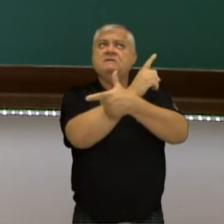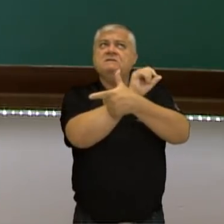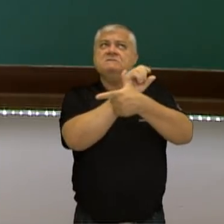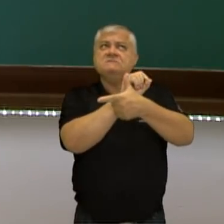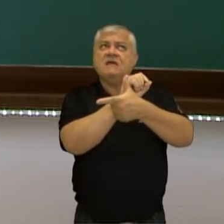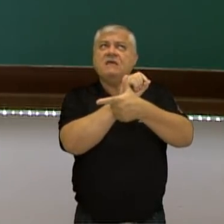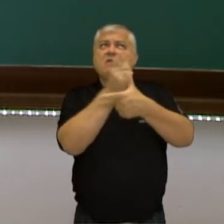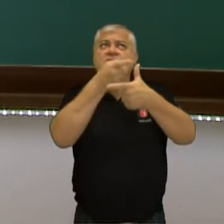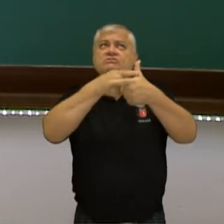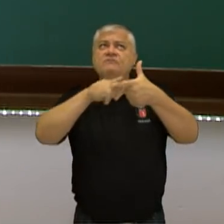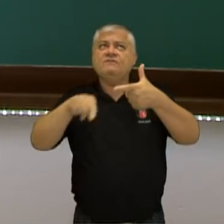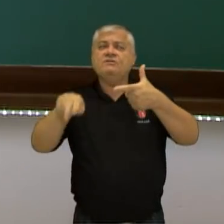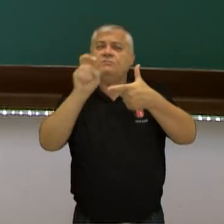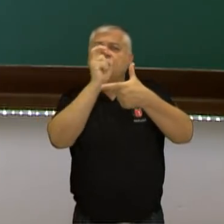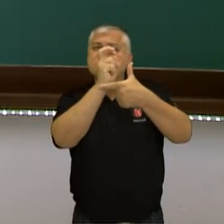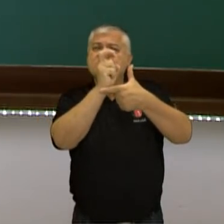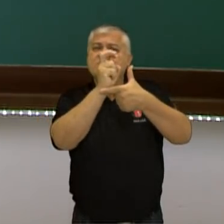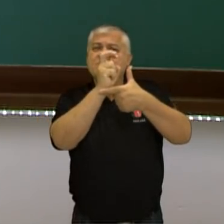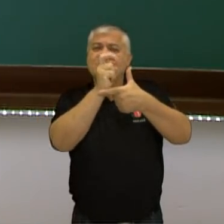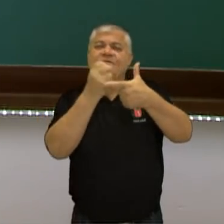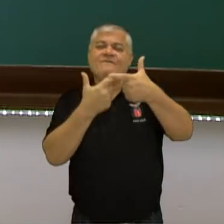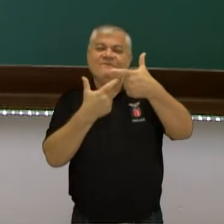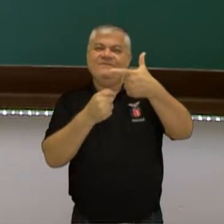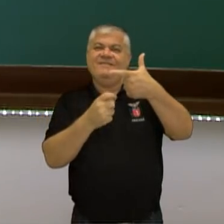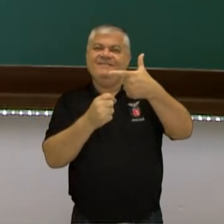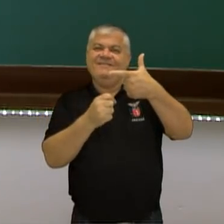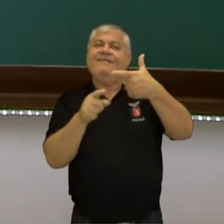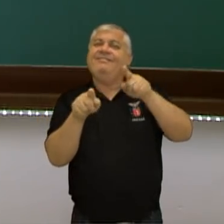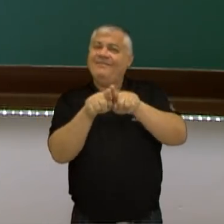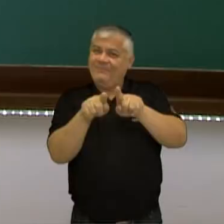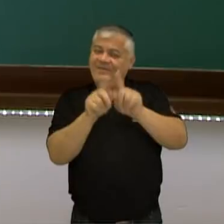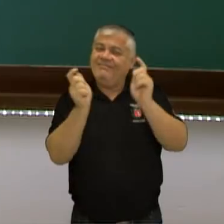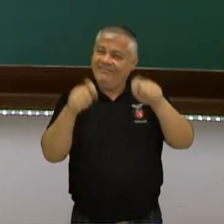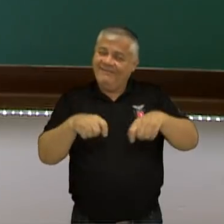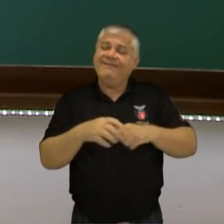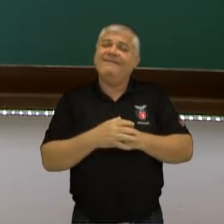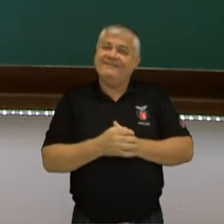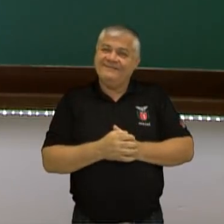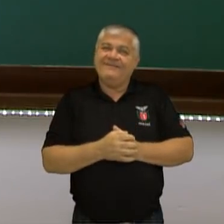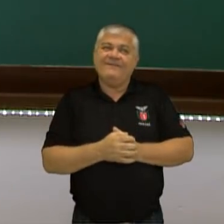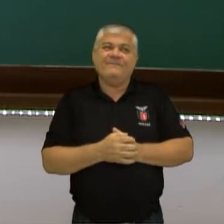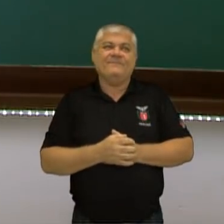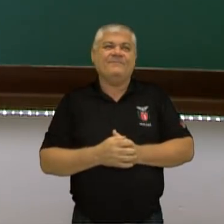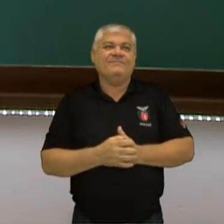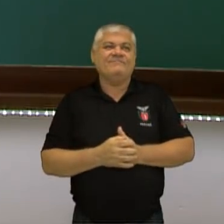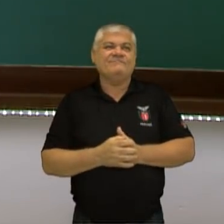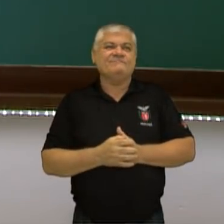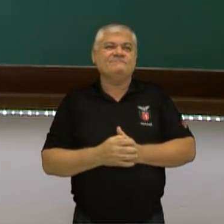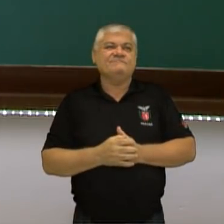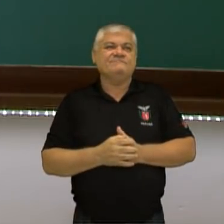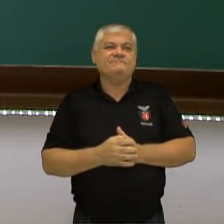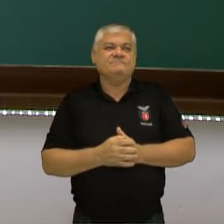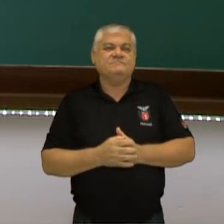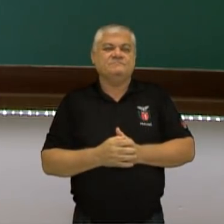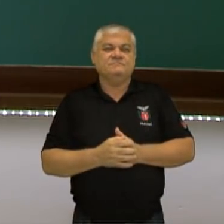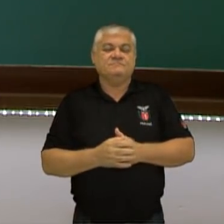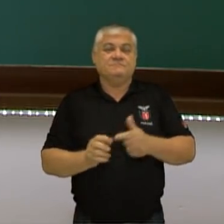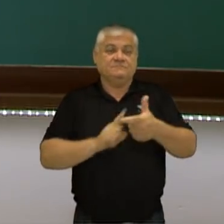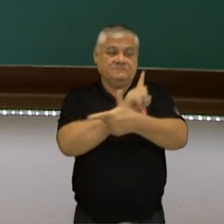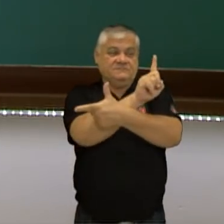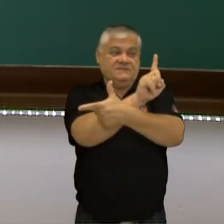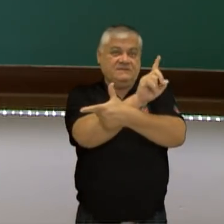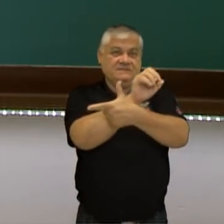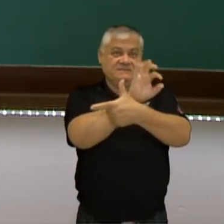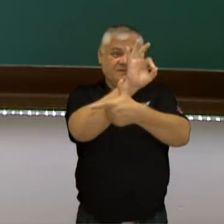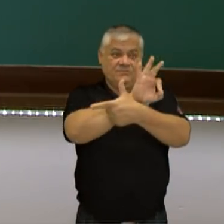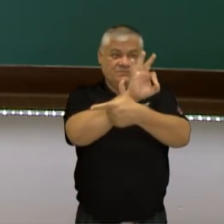dividisse 100% por 5, eu teria o 20% direto. Então é uma saída mais rápida ainda. Então olha lá. 100% dividido por